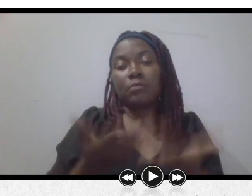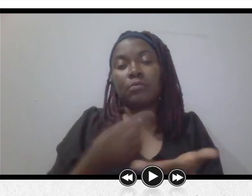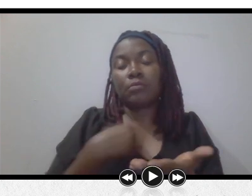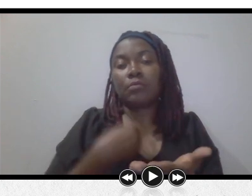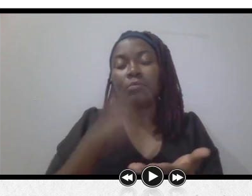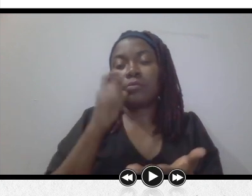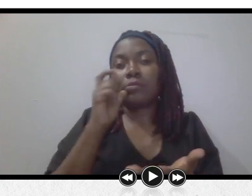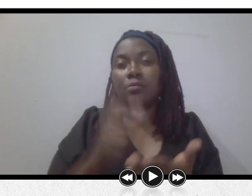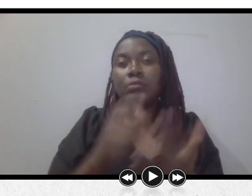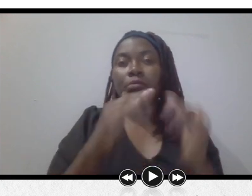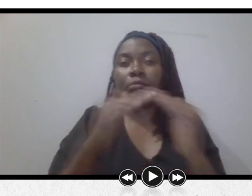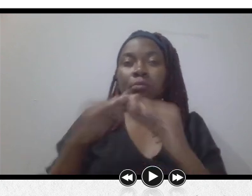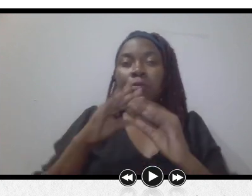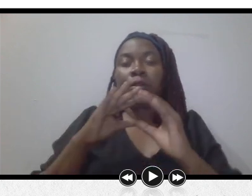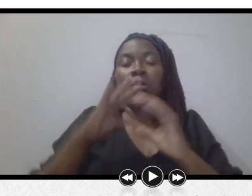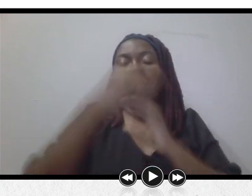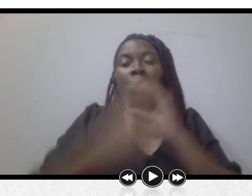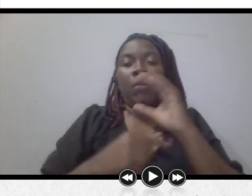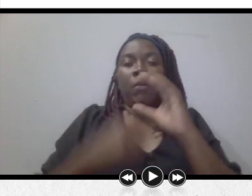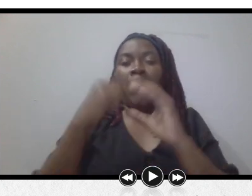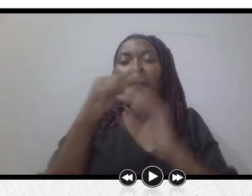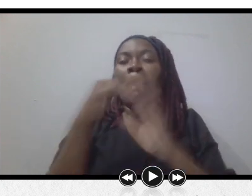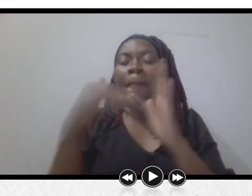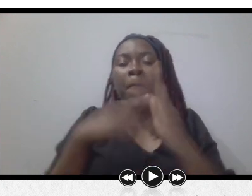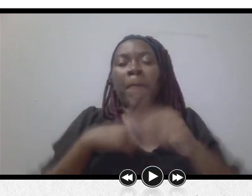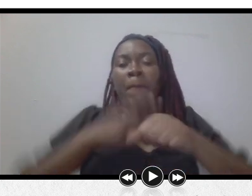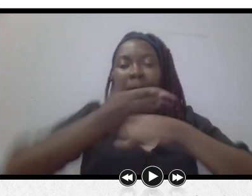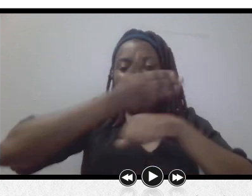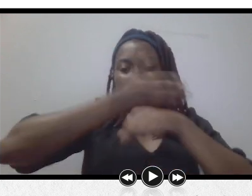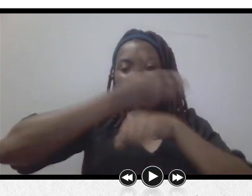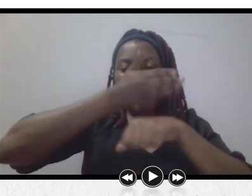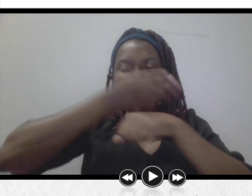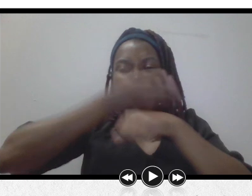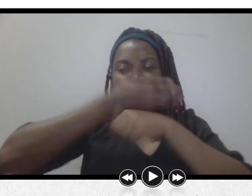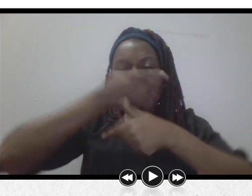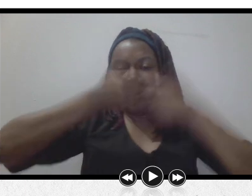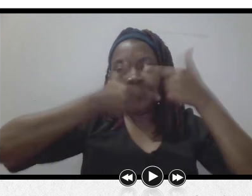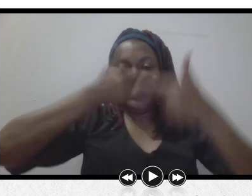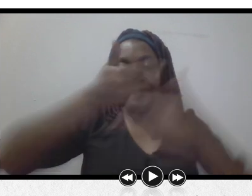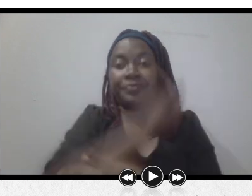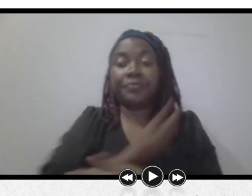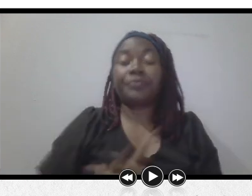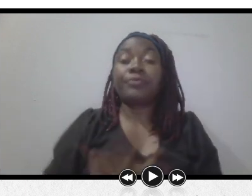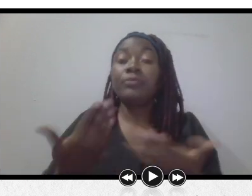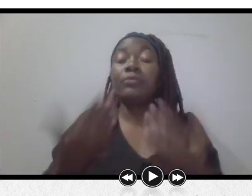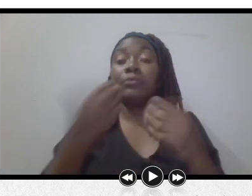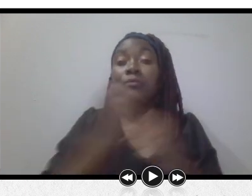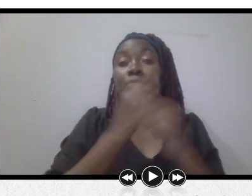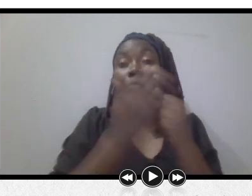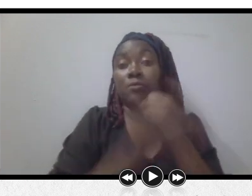aqui de conceito de universalização, ou seja, todos terem acesso a um serviço público. Então, aqui a premissa da